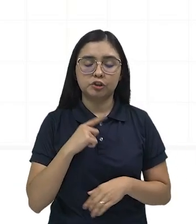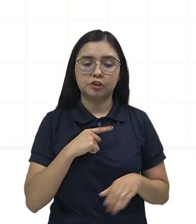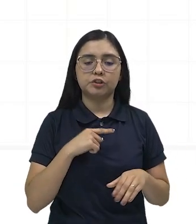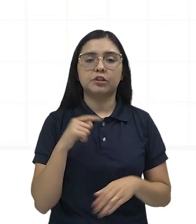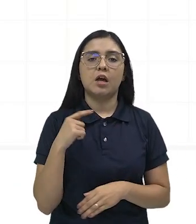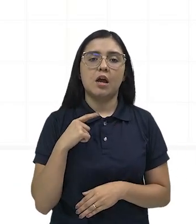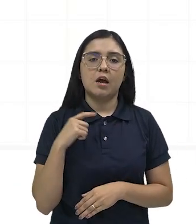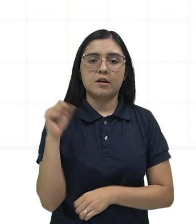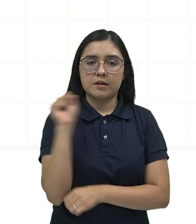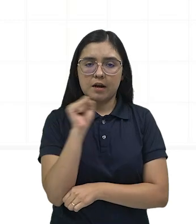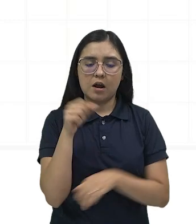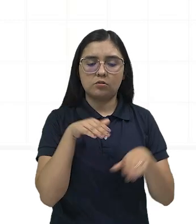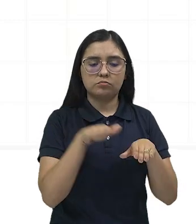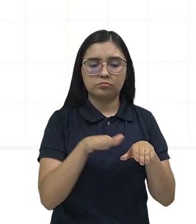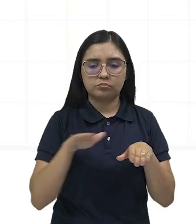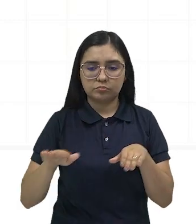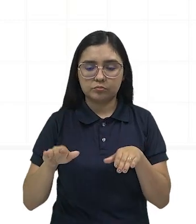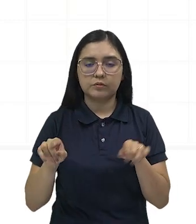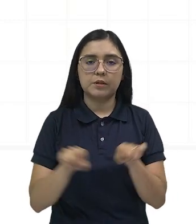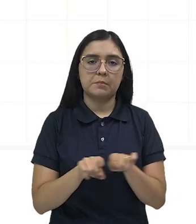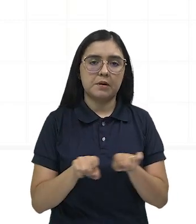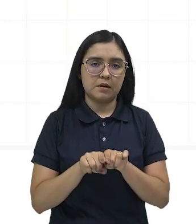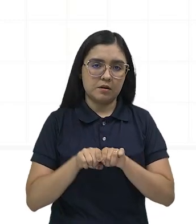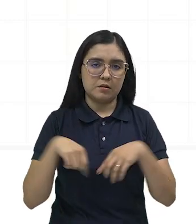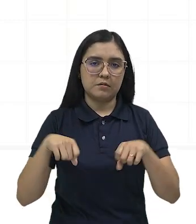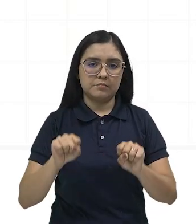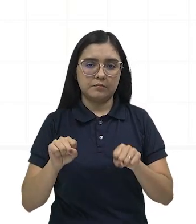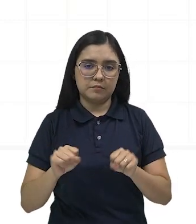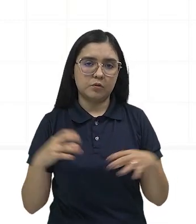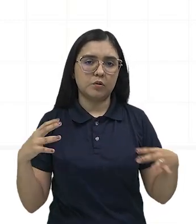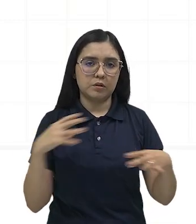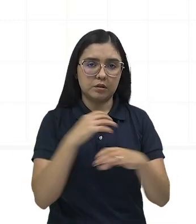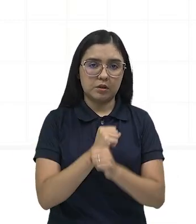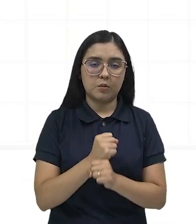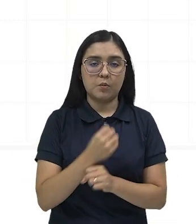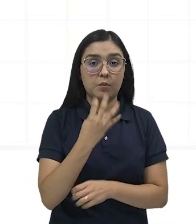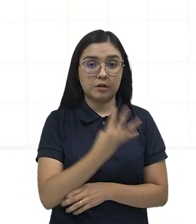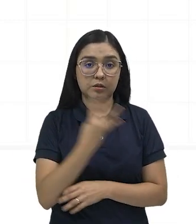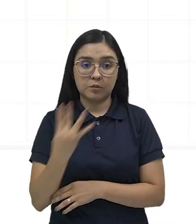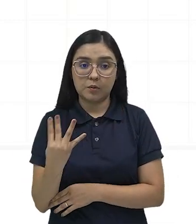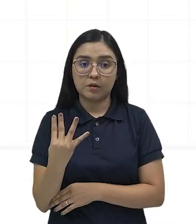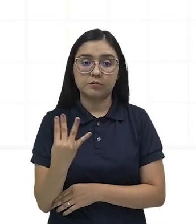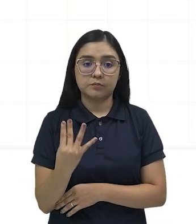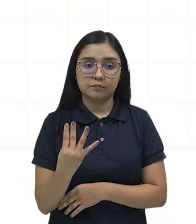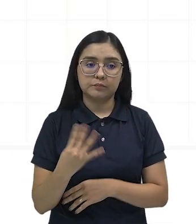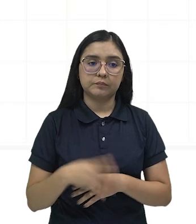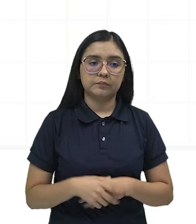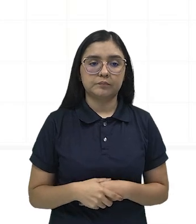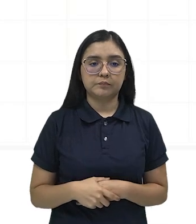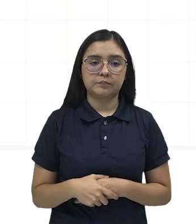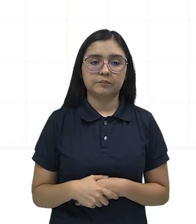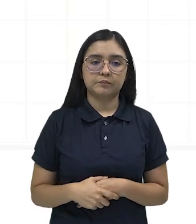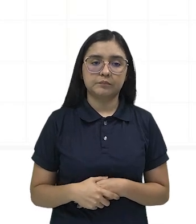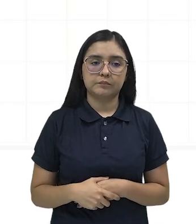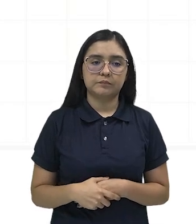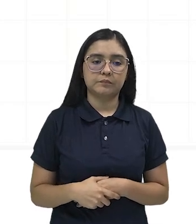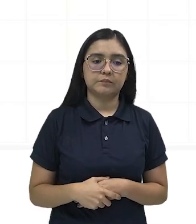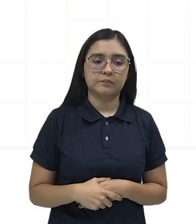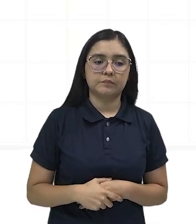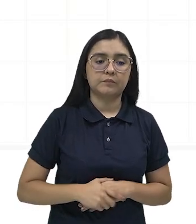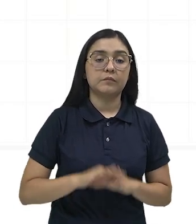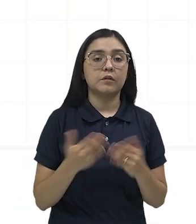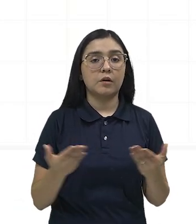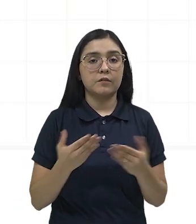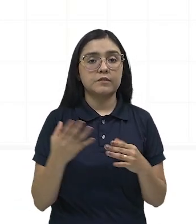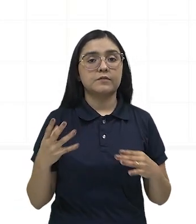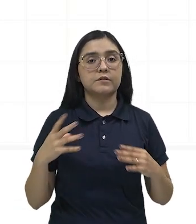e motocicletas, num total de 44 veículos. Ou seja, ó, parou bem aqui. Então você vai somar,